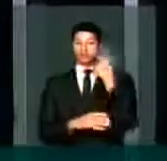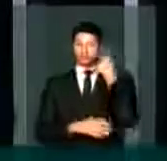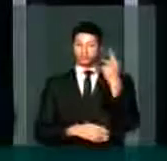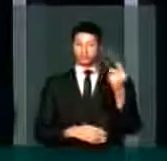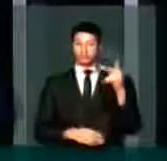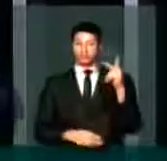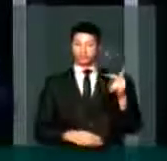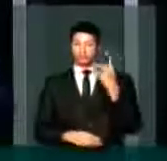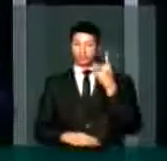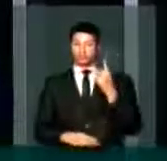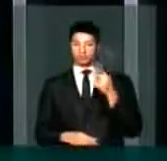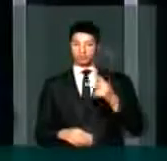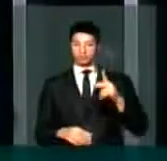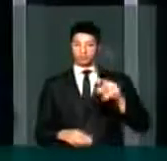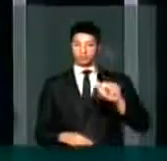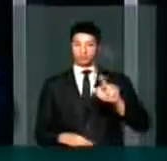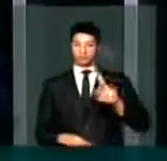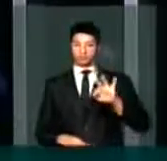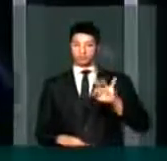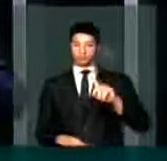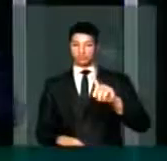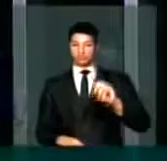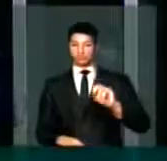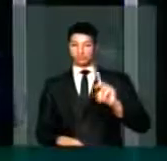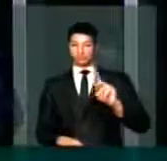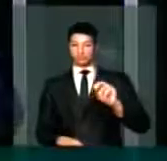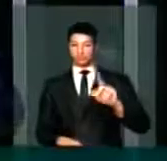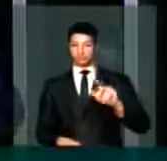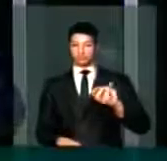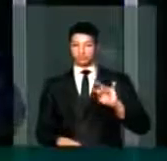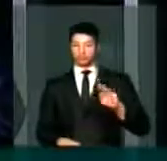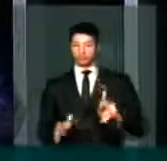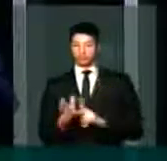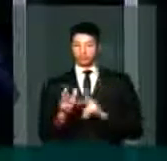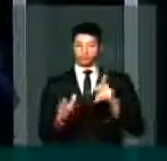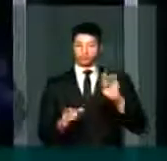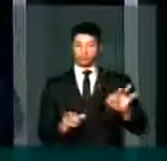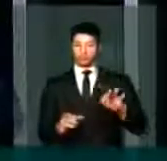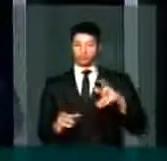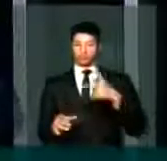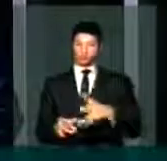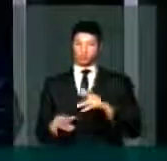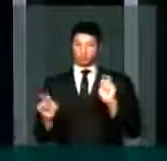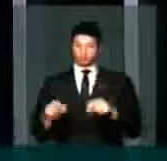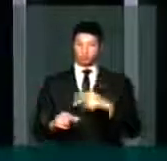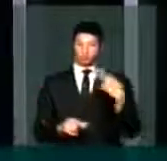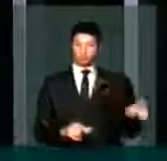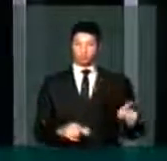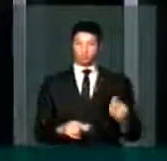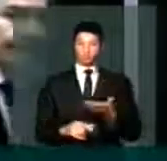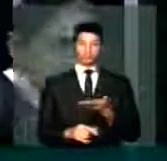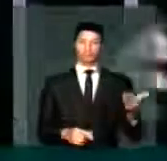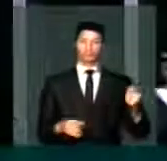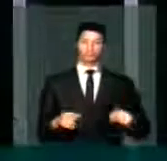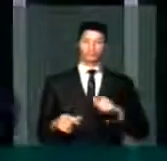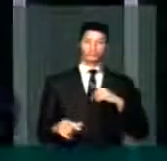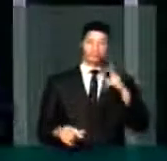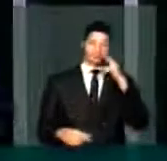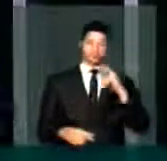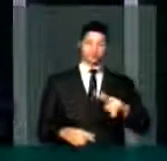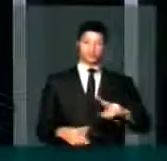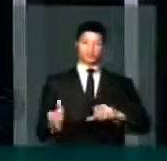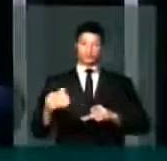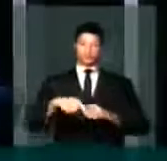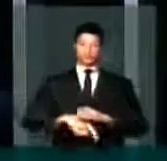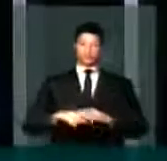para apadrinhar partidos políticos e filiados ao próprio PT. O corte deveria ser aí. O que nós deveríamos ter visto após